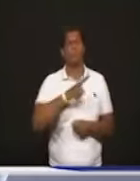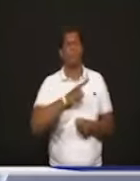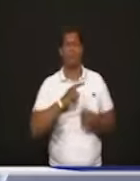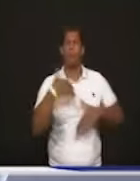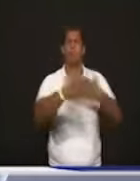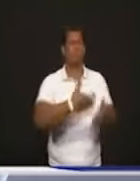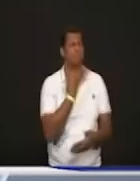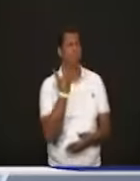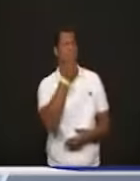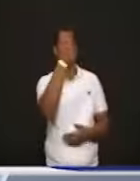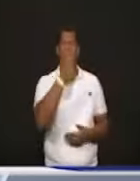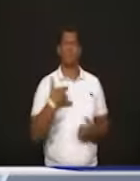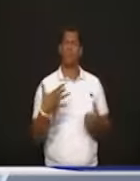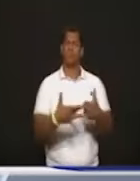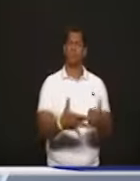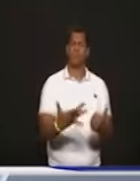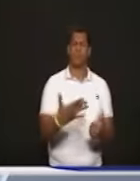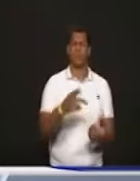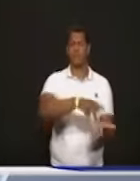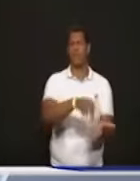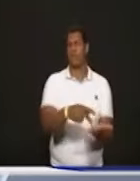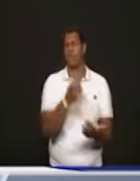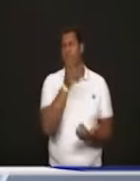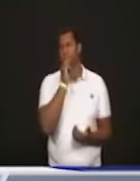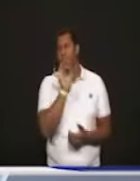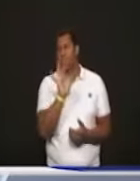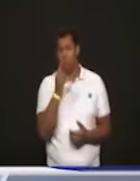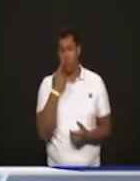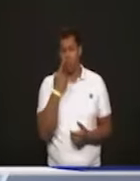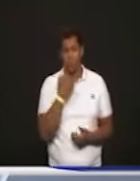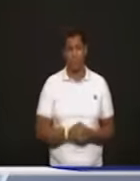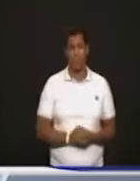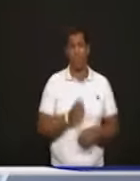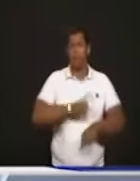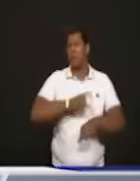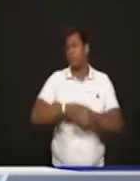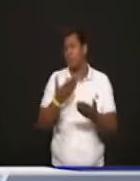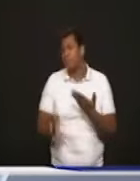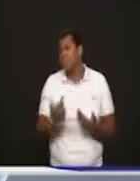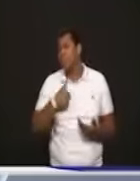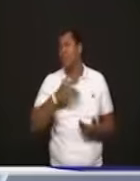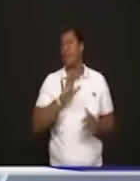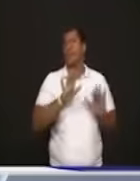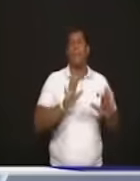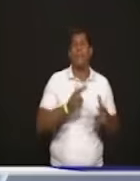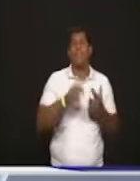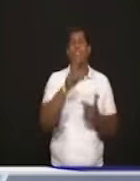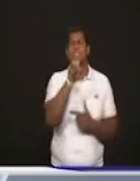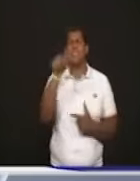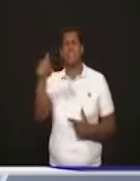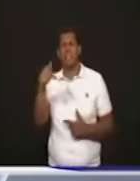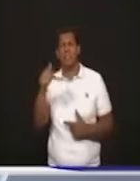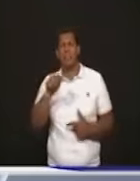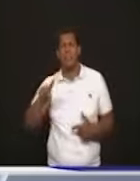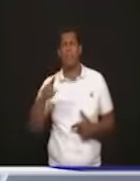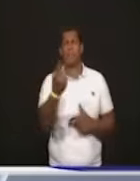números no primeiro programa de TV ele foi numa padaria lá de um programa do do Governo do Estado né bom moço